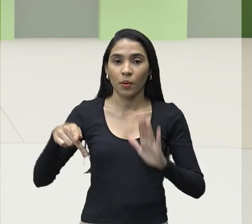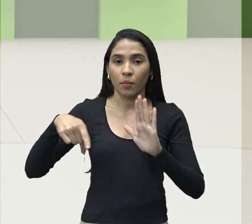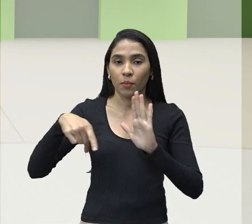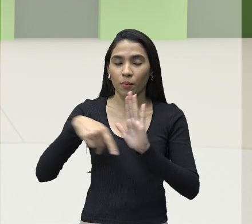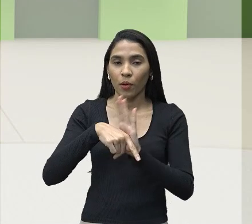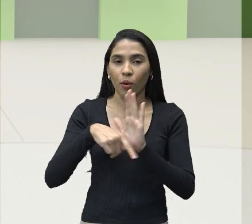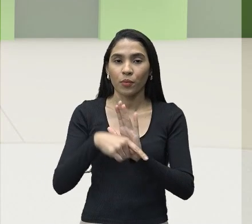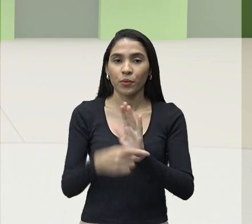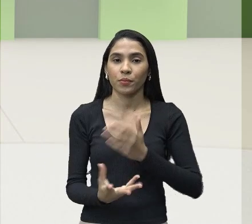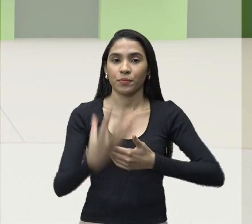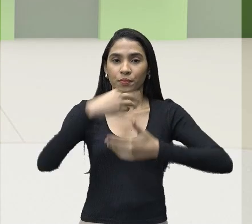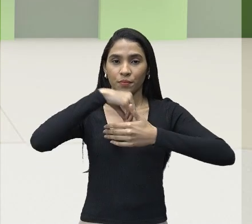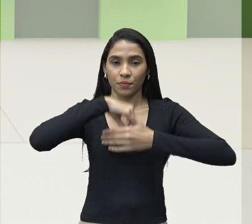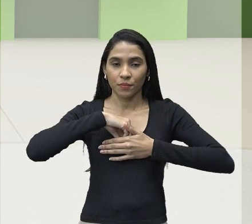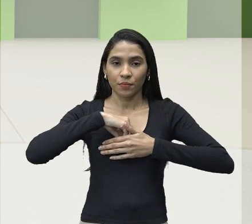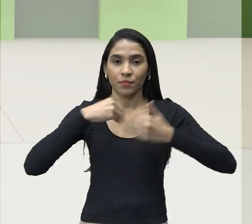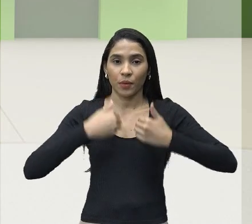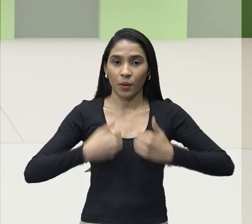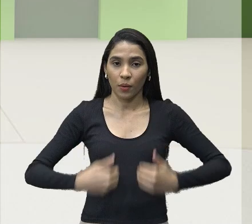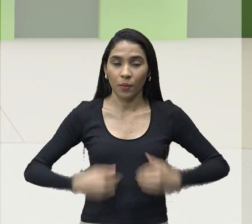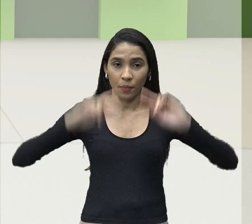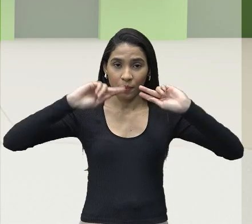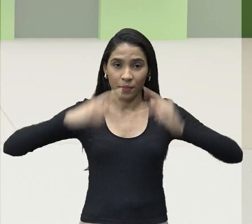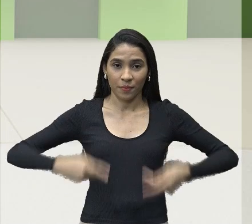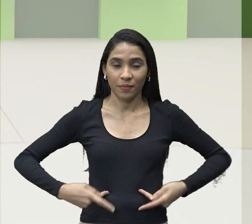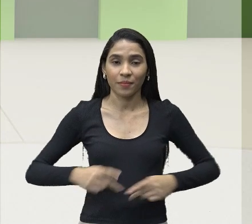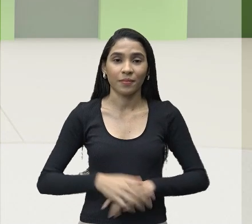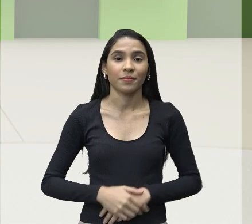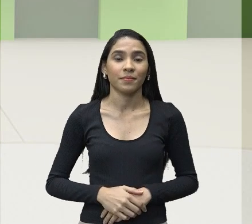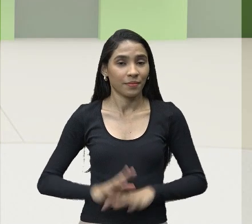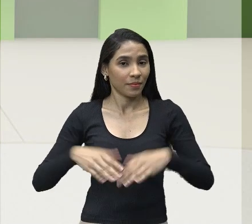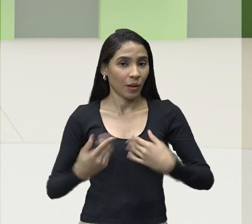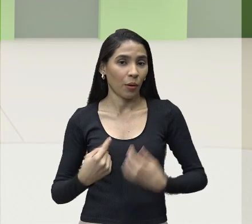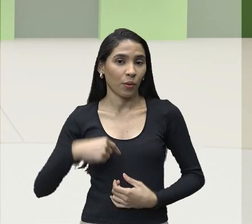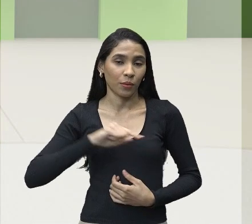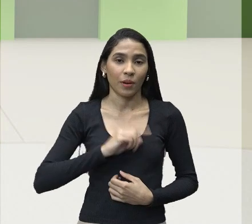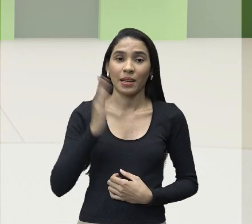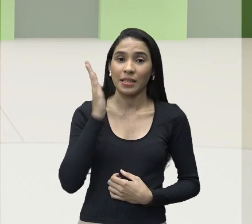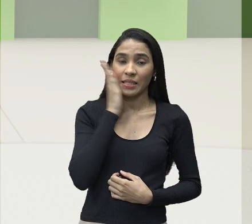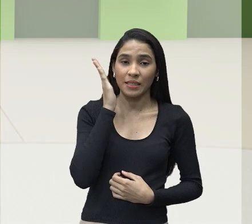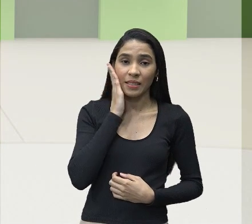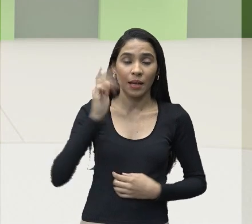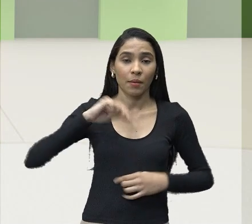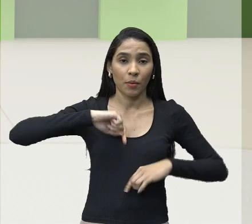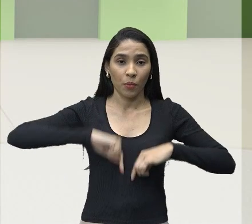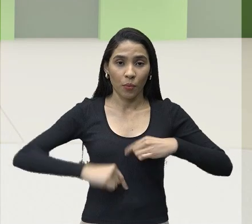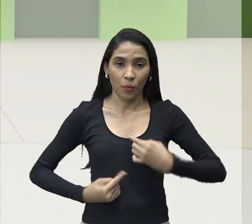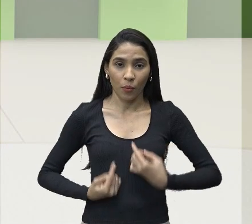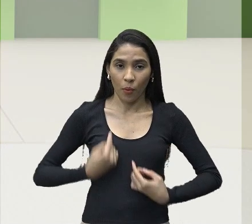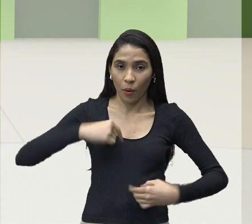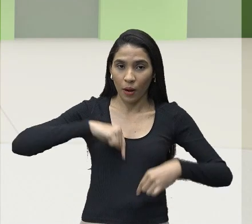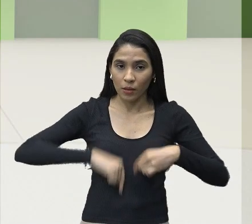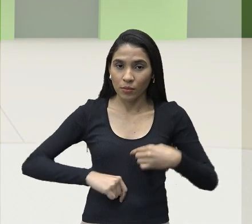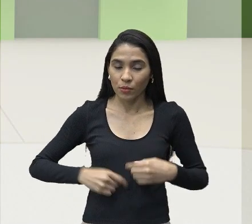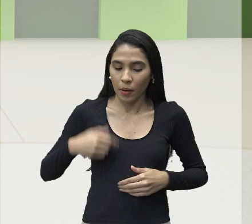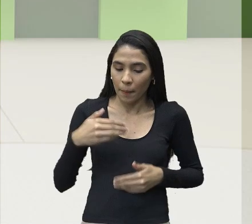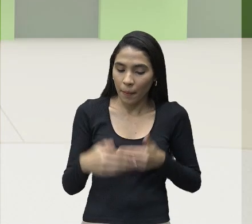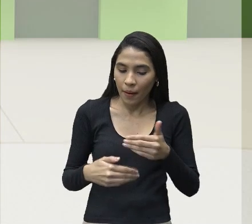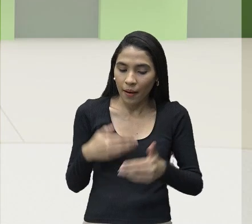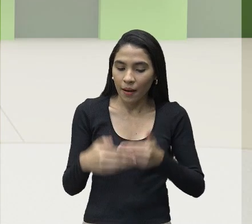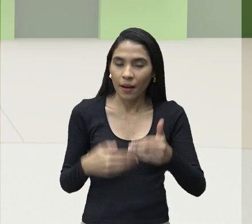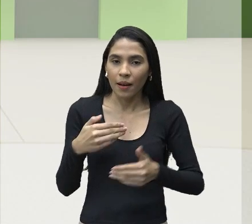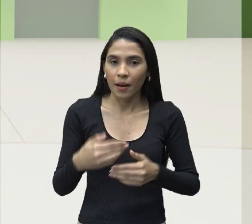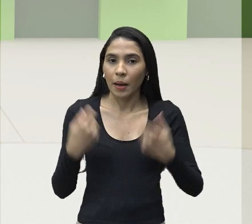bom funcionamento aí do organismo humano. A gente sabe que o nosso organismo, para ele funcionar, ele precisa